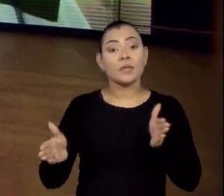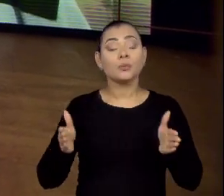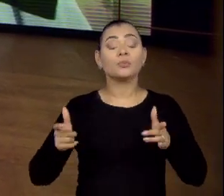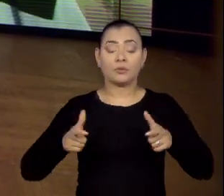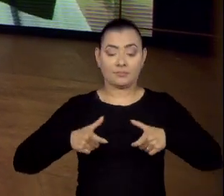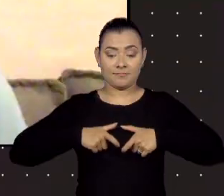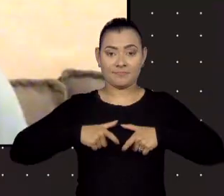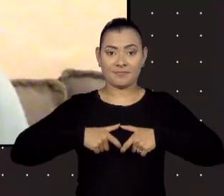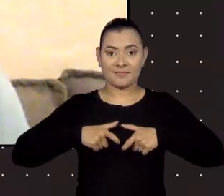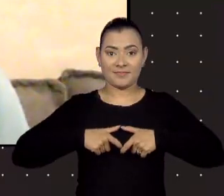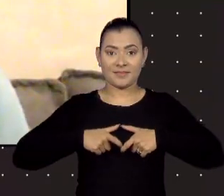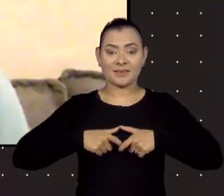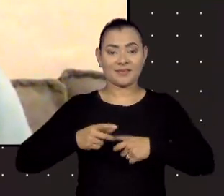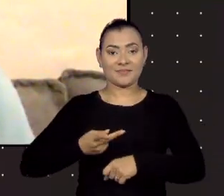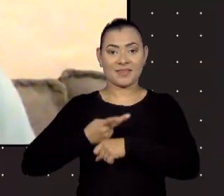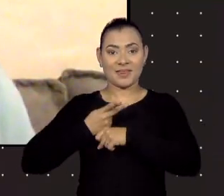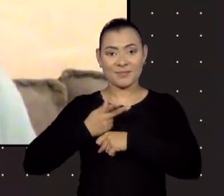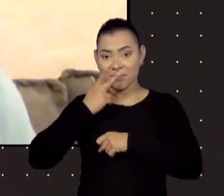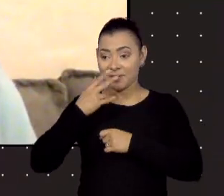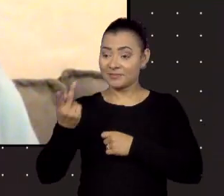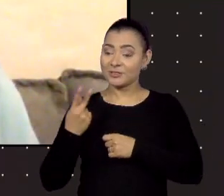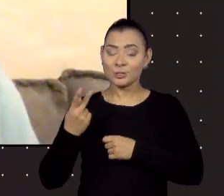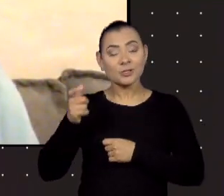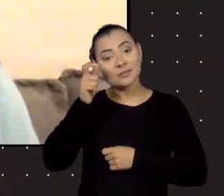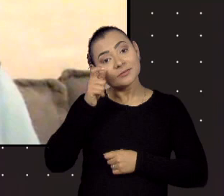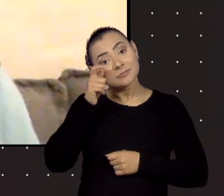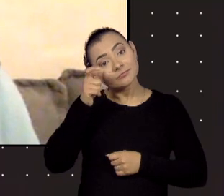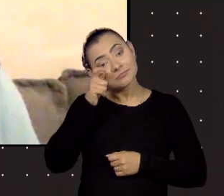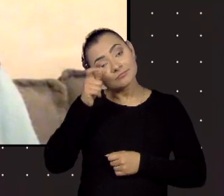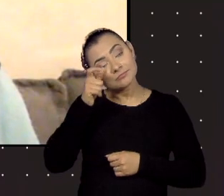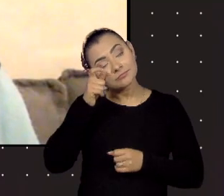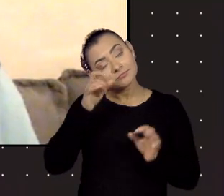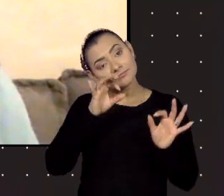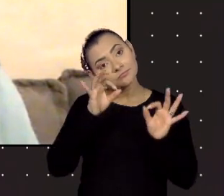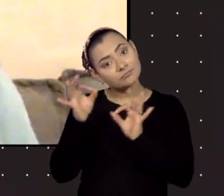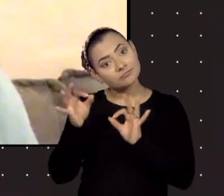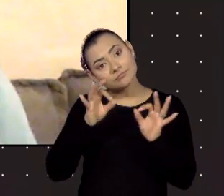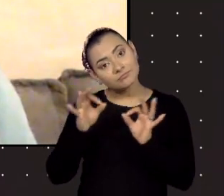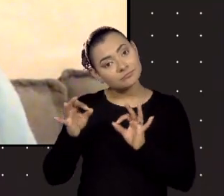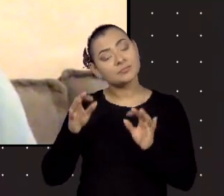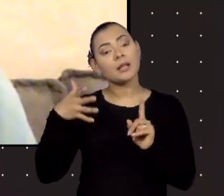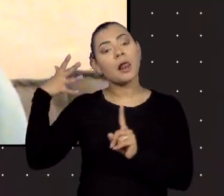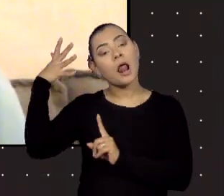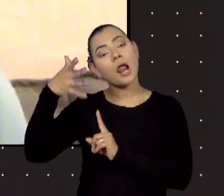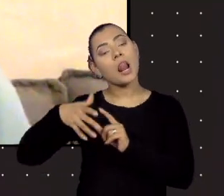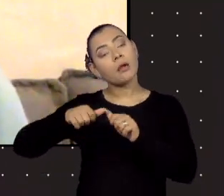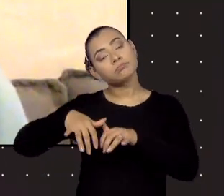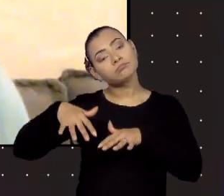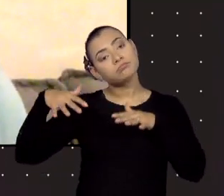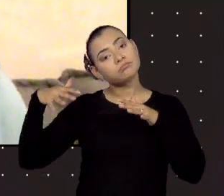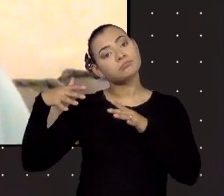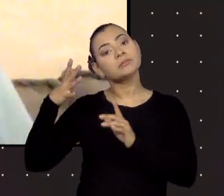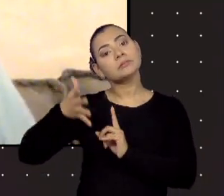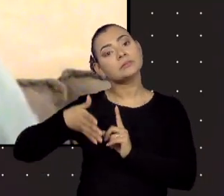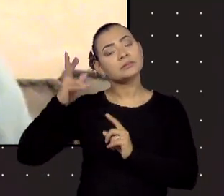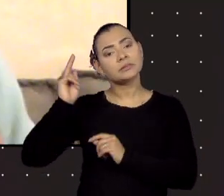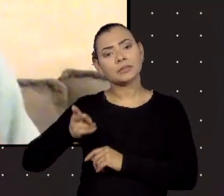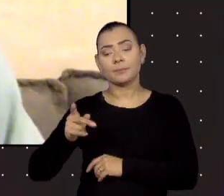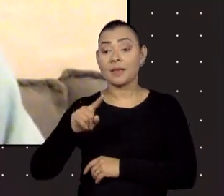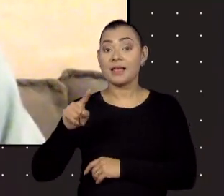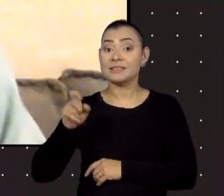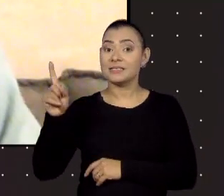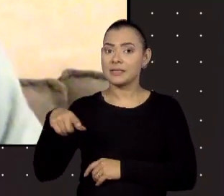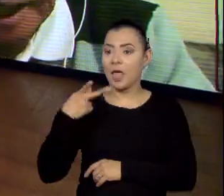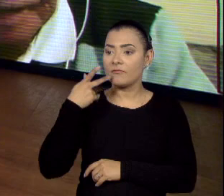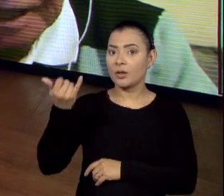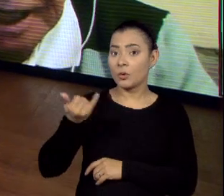azul. E a gente assistia àquela cerimônia. E o Zé me disse assim, o